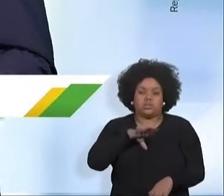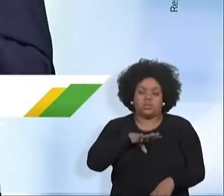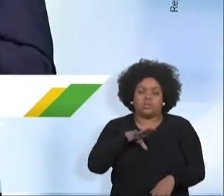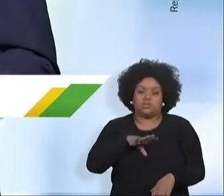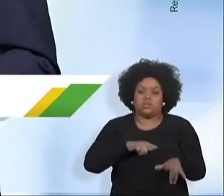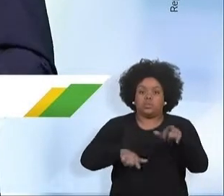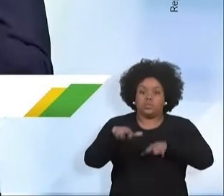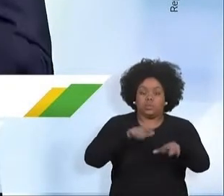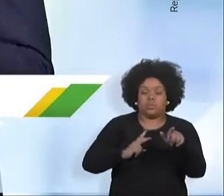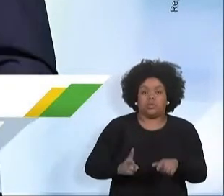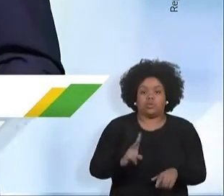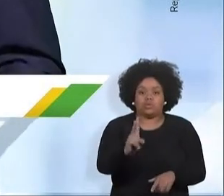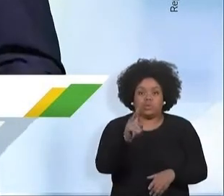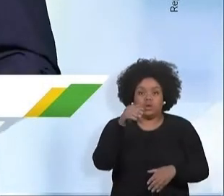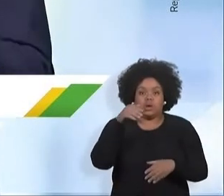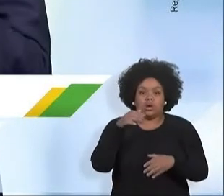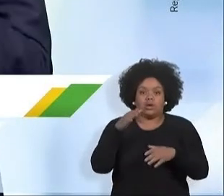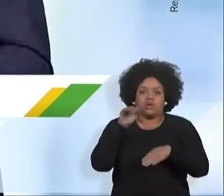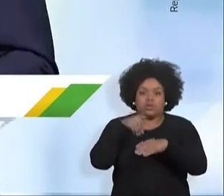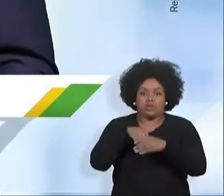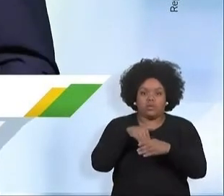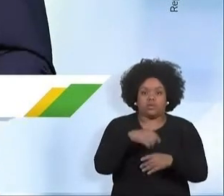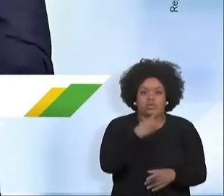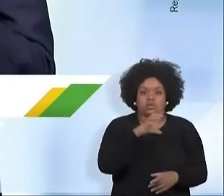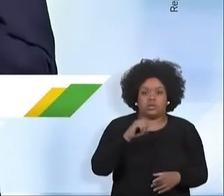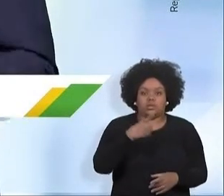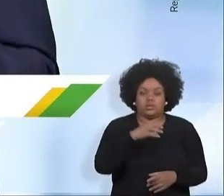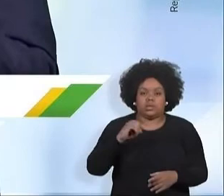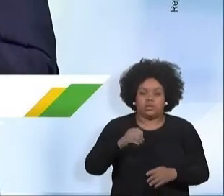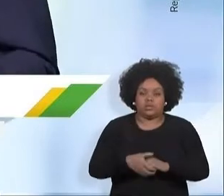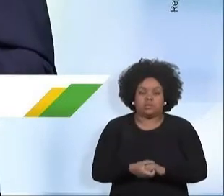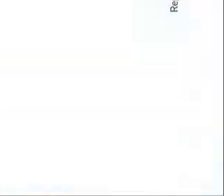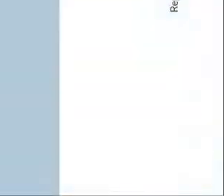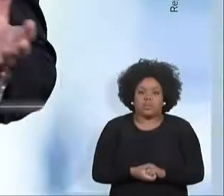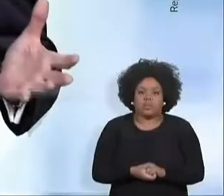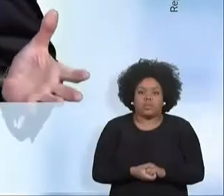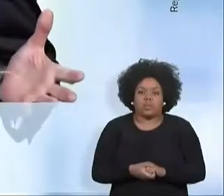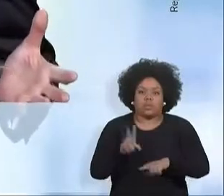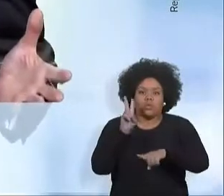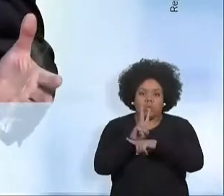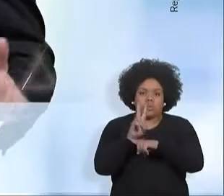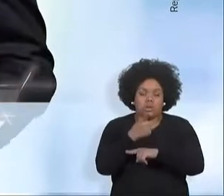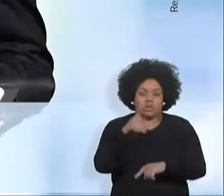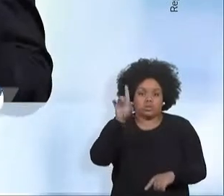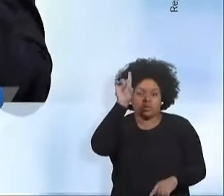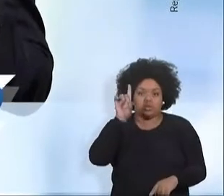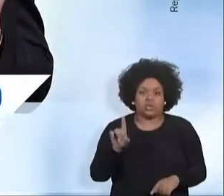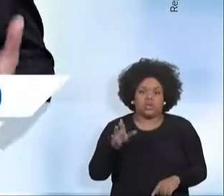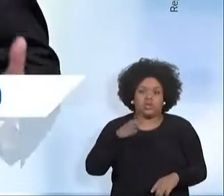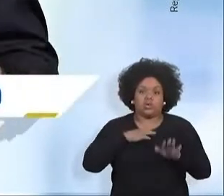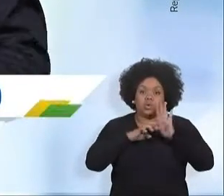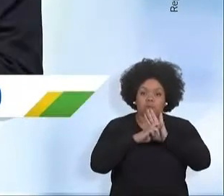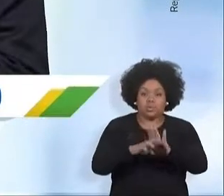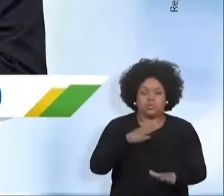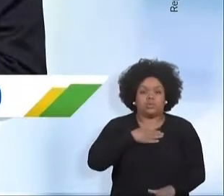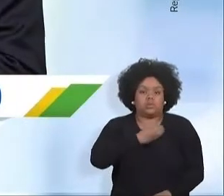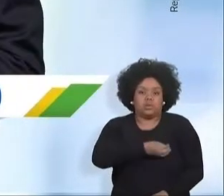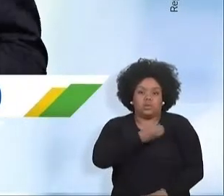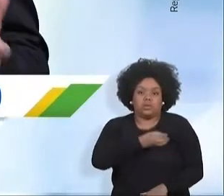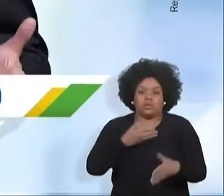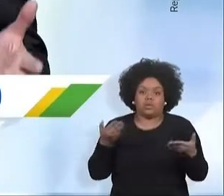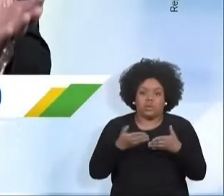cidades. Para este trabalho continuar, vote Marcos Pereira, 1010. Defender os seus direitos é a bandeira da minha